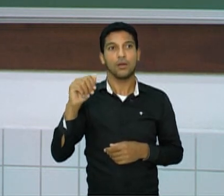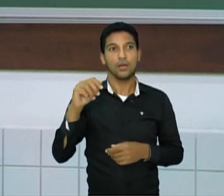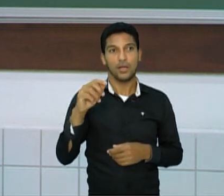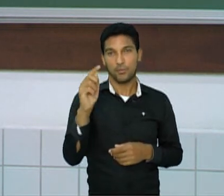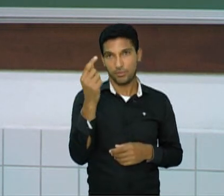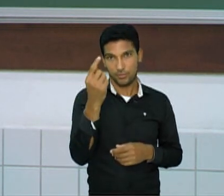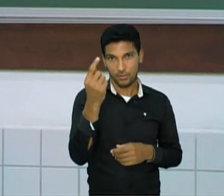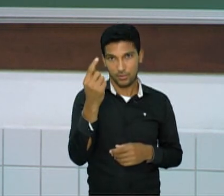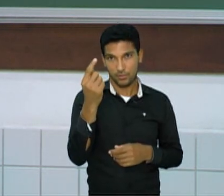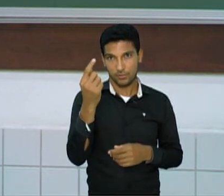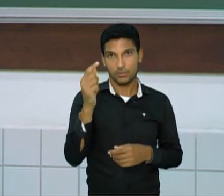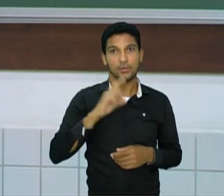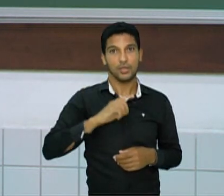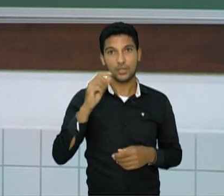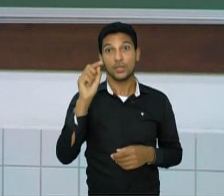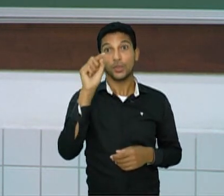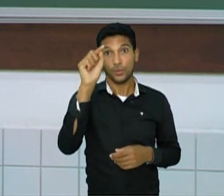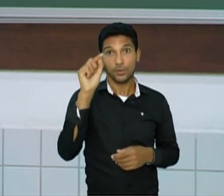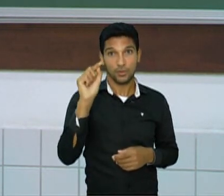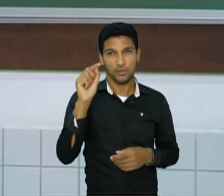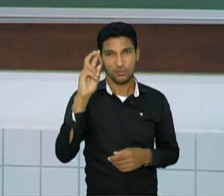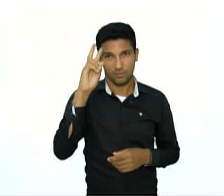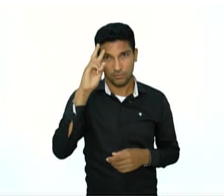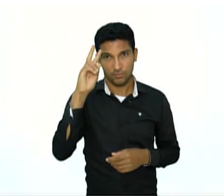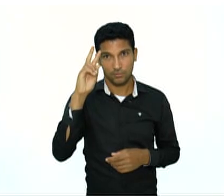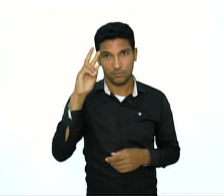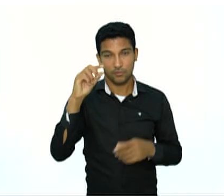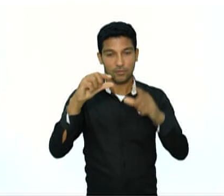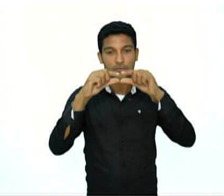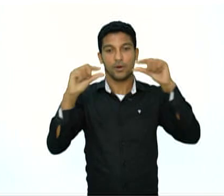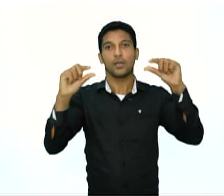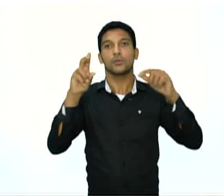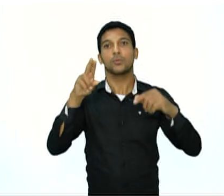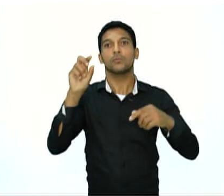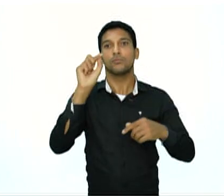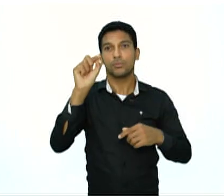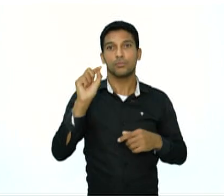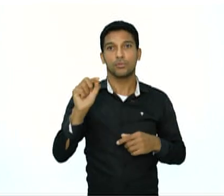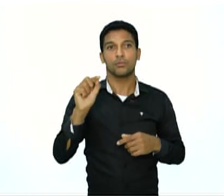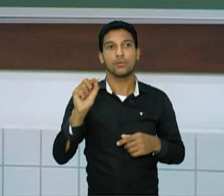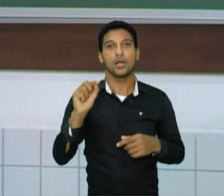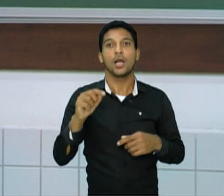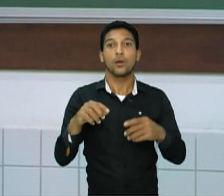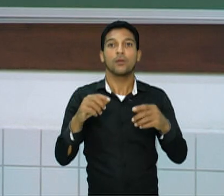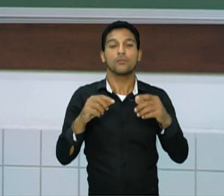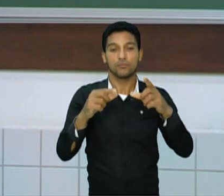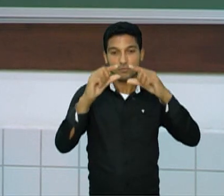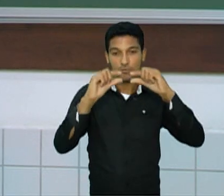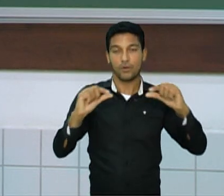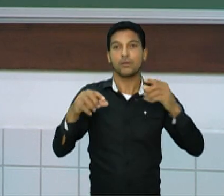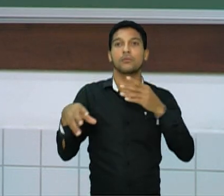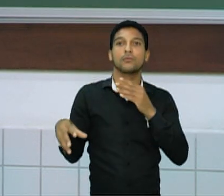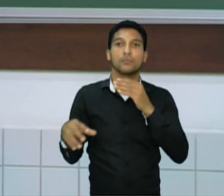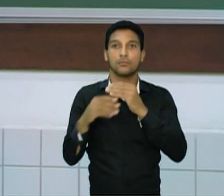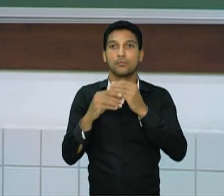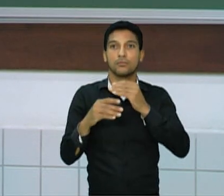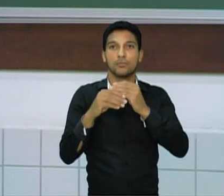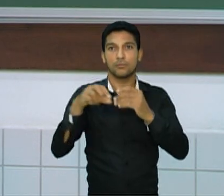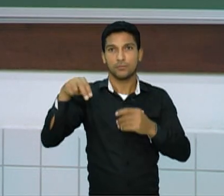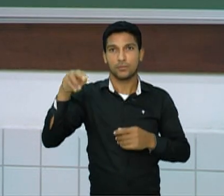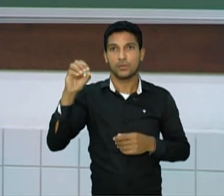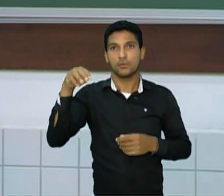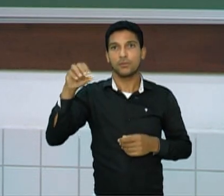primeira, é aquela que tem 2 pontos. Completiva nominal é a segunda, é aquela que completa o sentido de um nome, geralmente